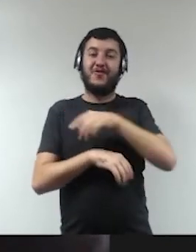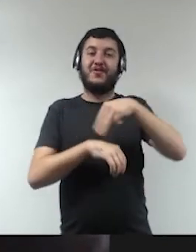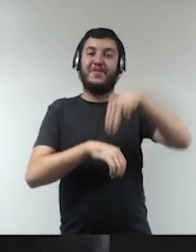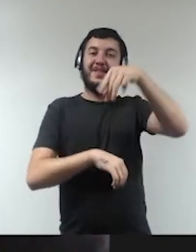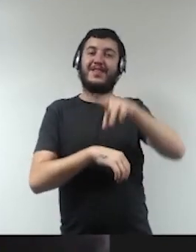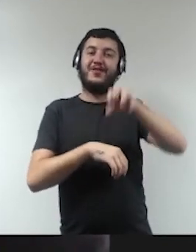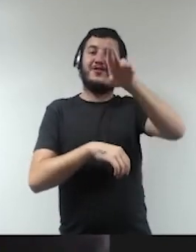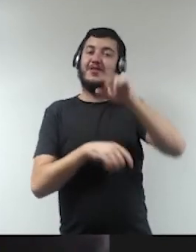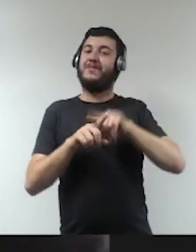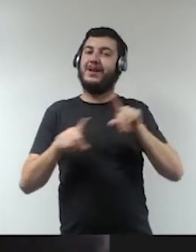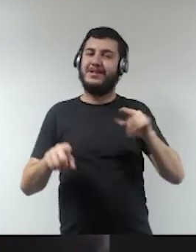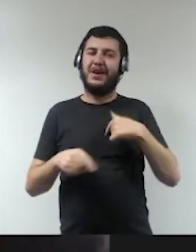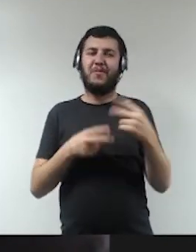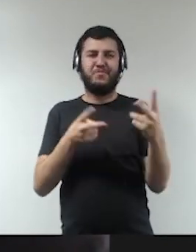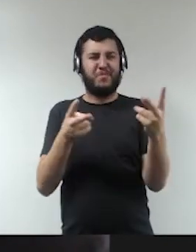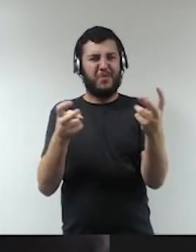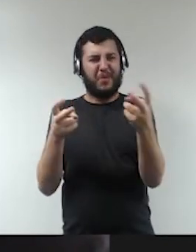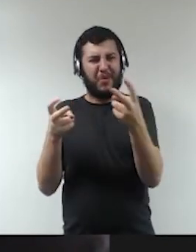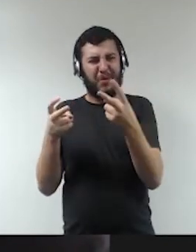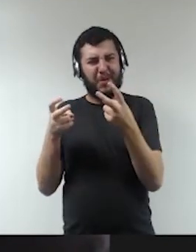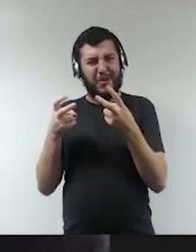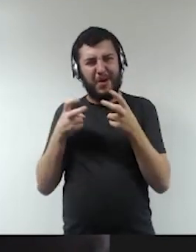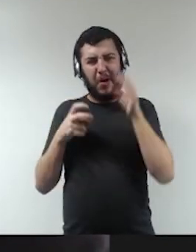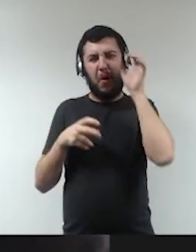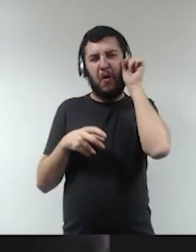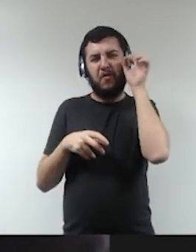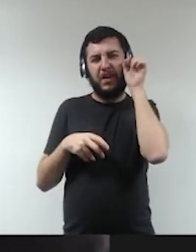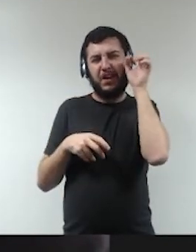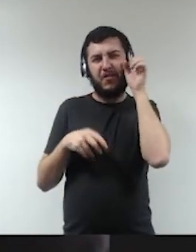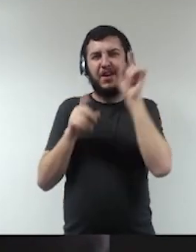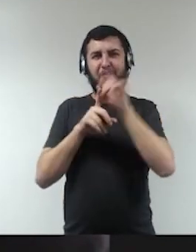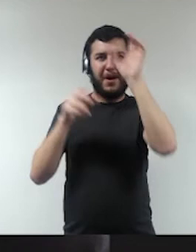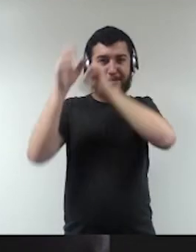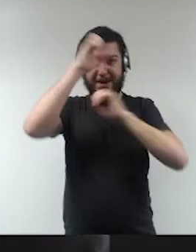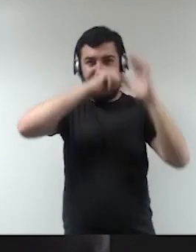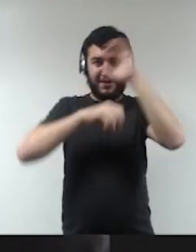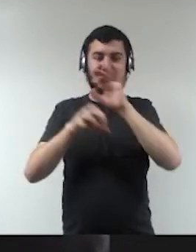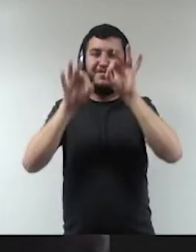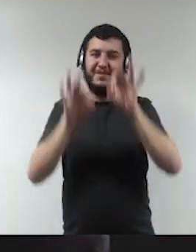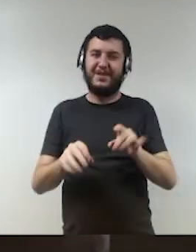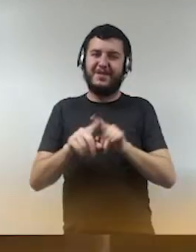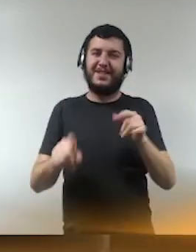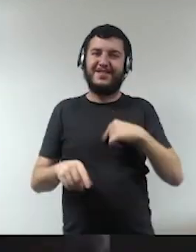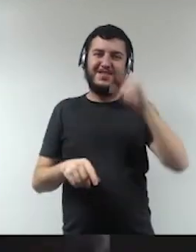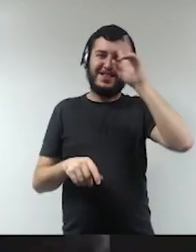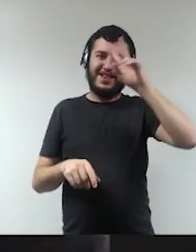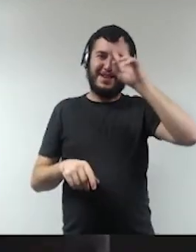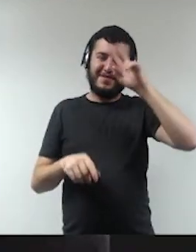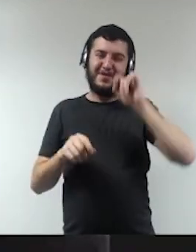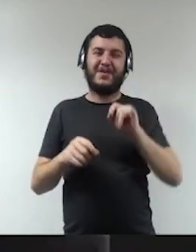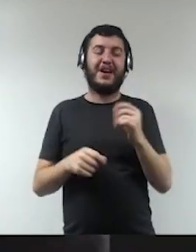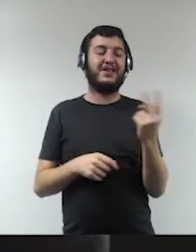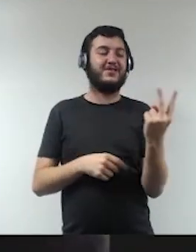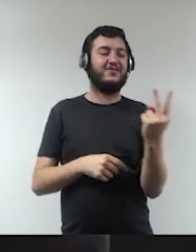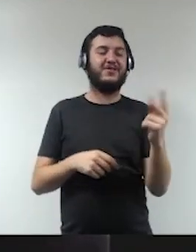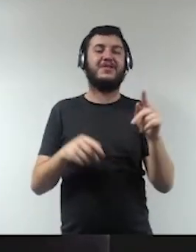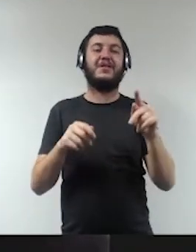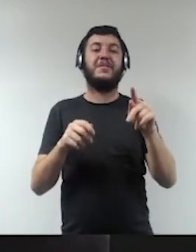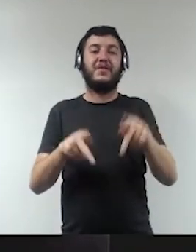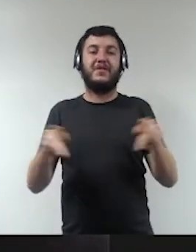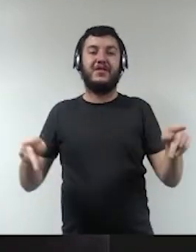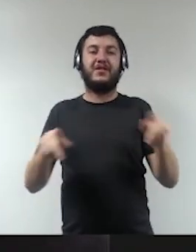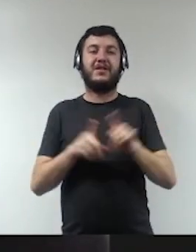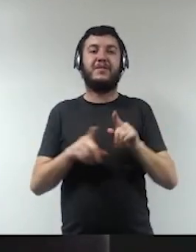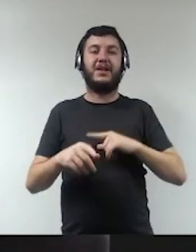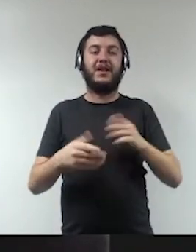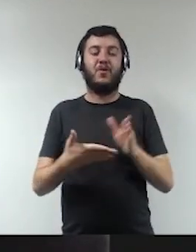muito. E eu me recordei aqui na fala das 2 professoras da obra do Bauman, que a gente sempre